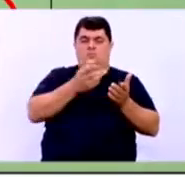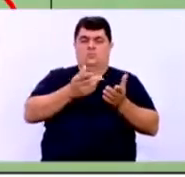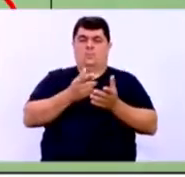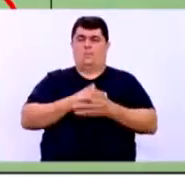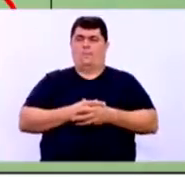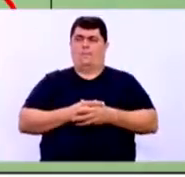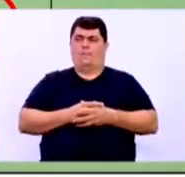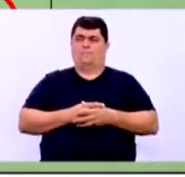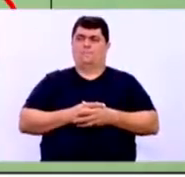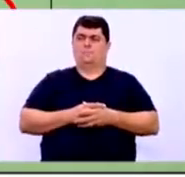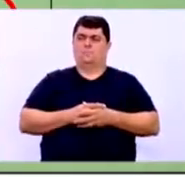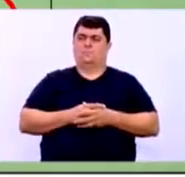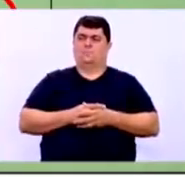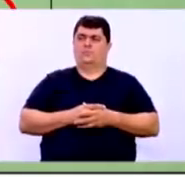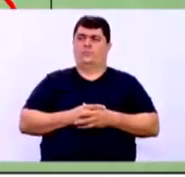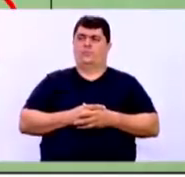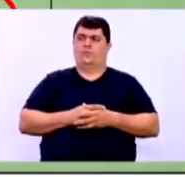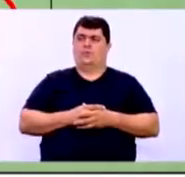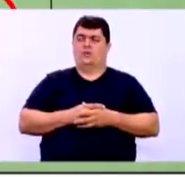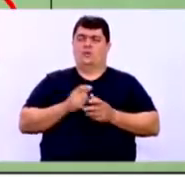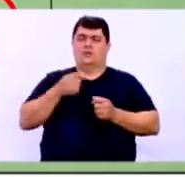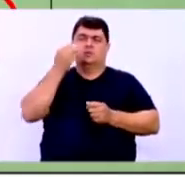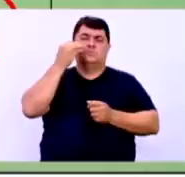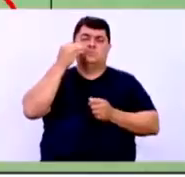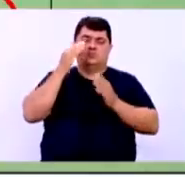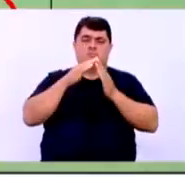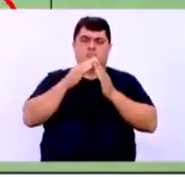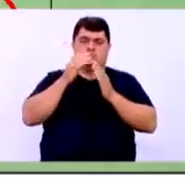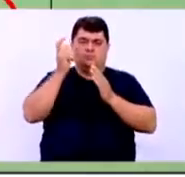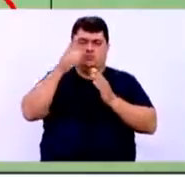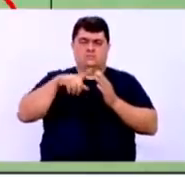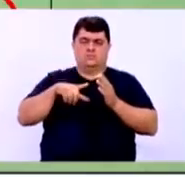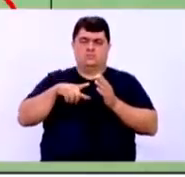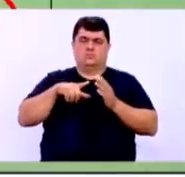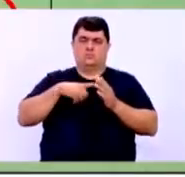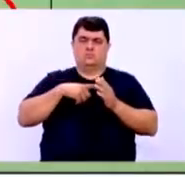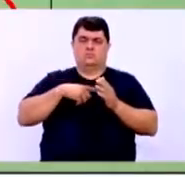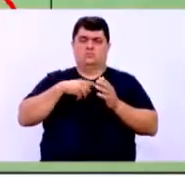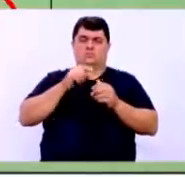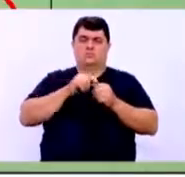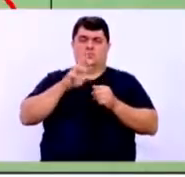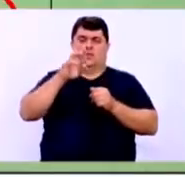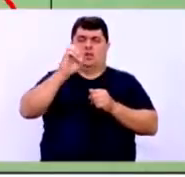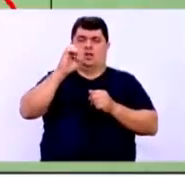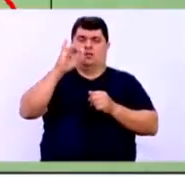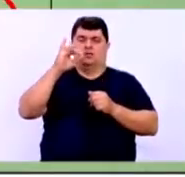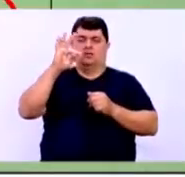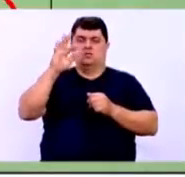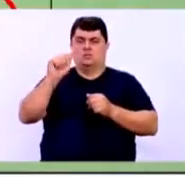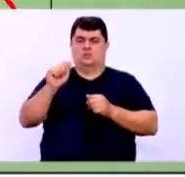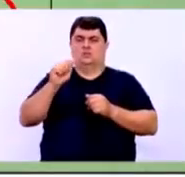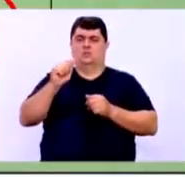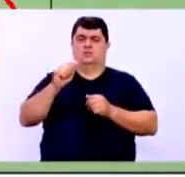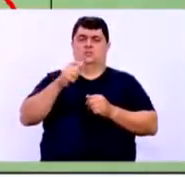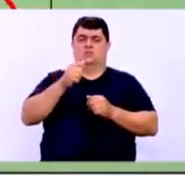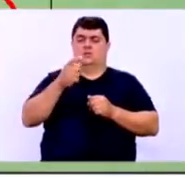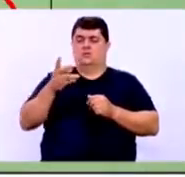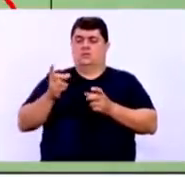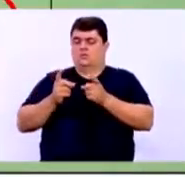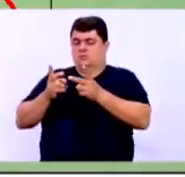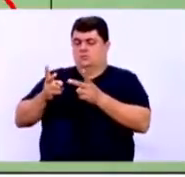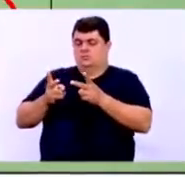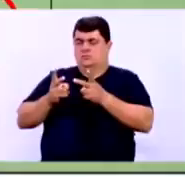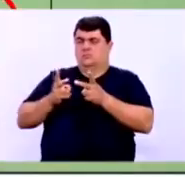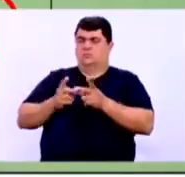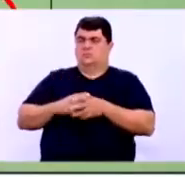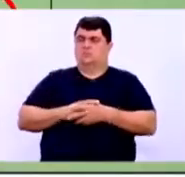também, para depois, vocês façam em casa. A receita. Quanto foi a receita? É a quantidade vendida,